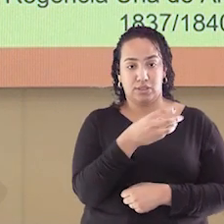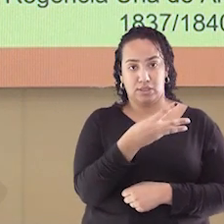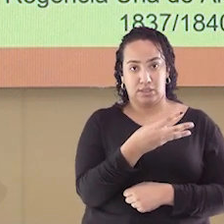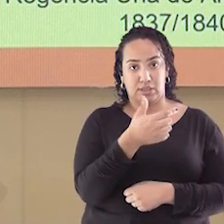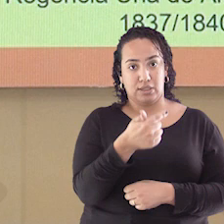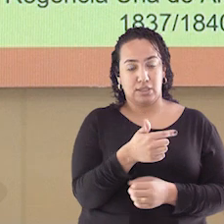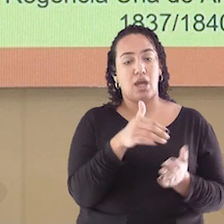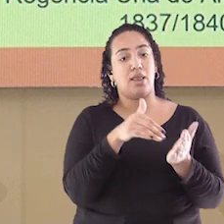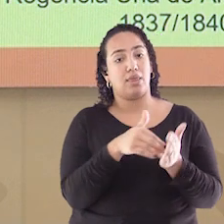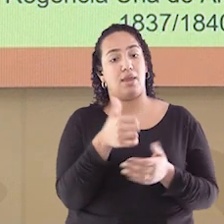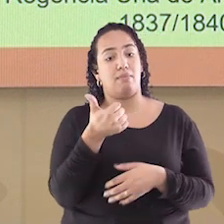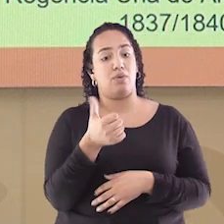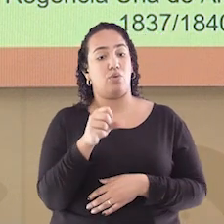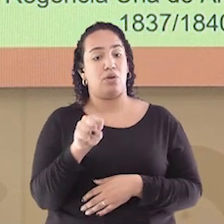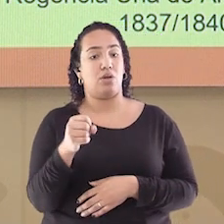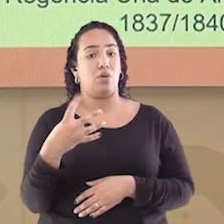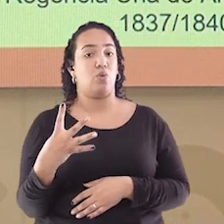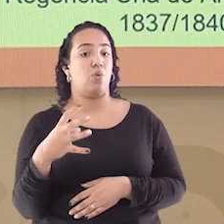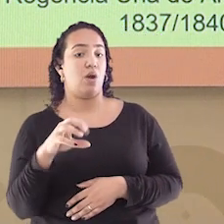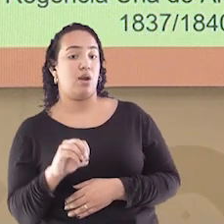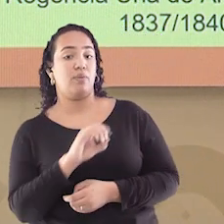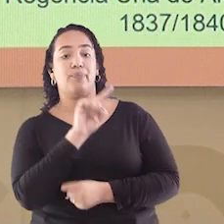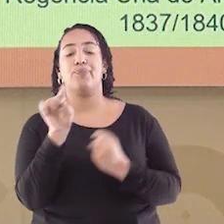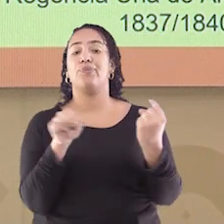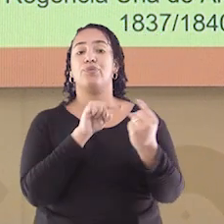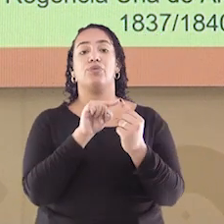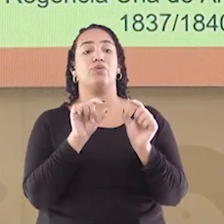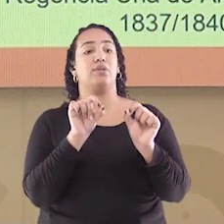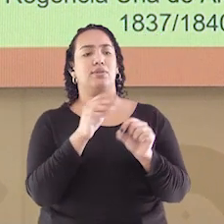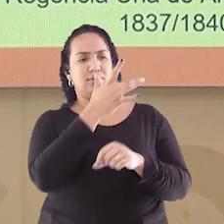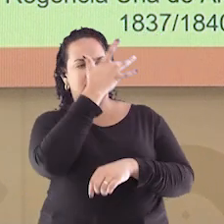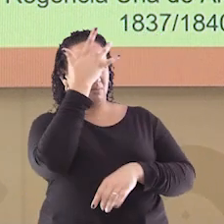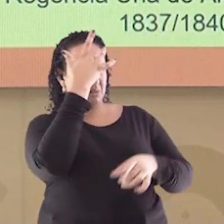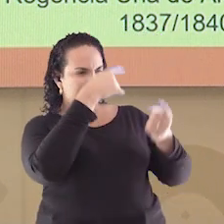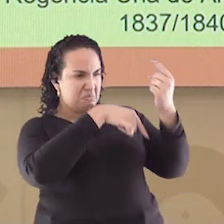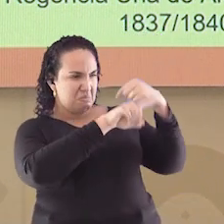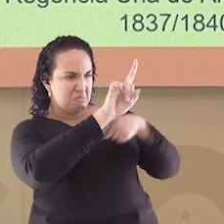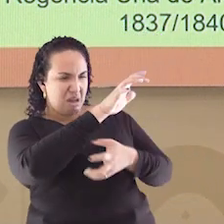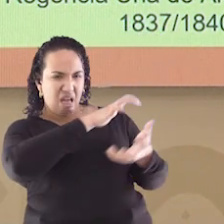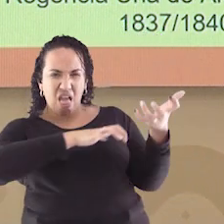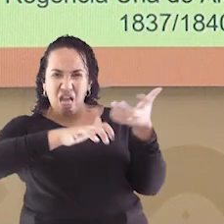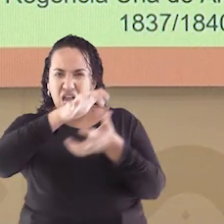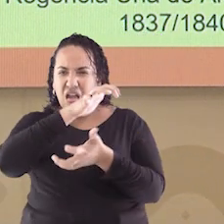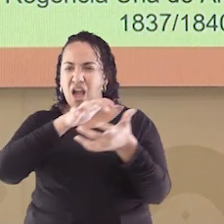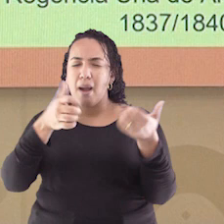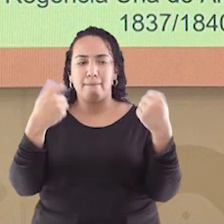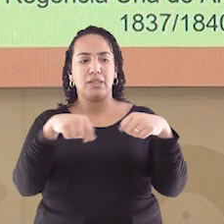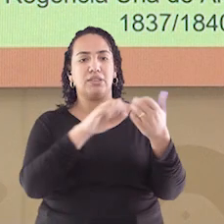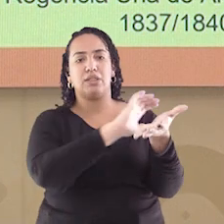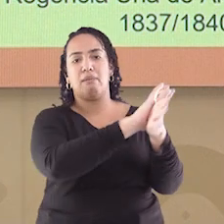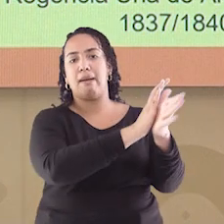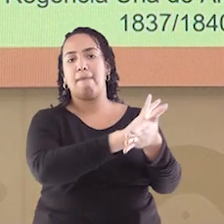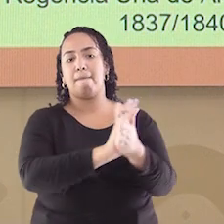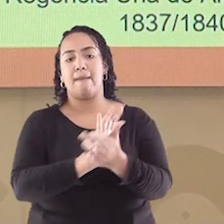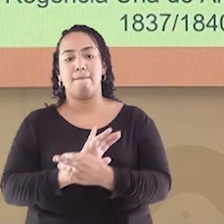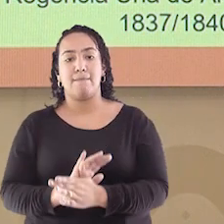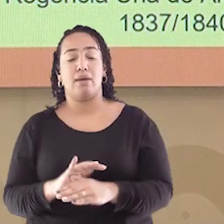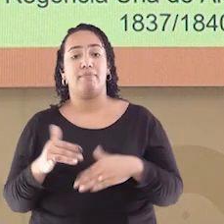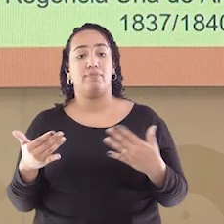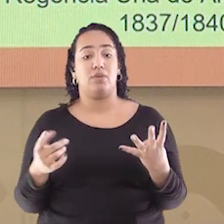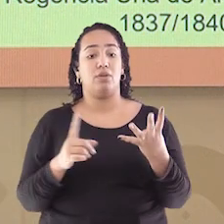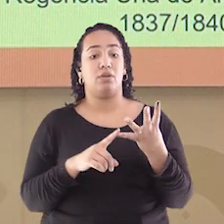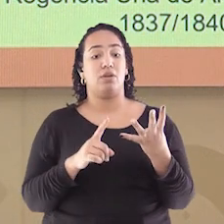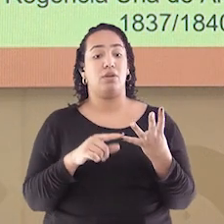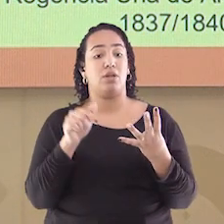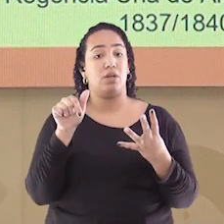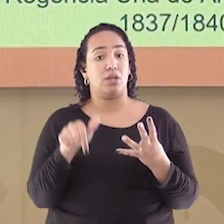a 1840, que o objetivo era conter essas revoltas que começaram lá no governo de Feijó. O seu governo